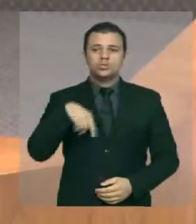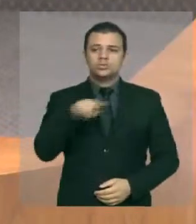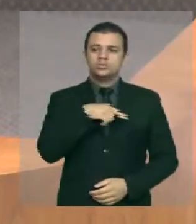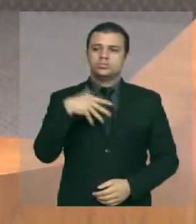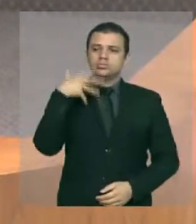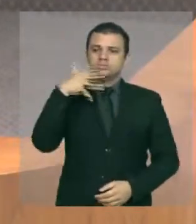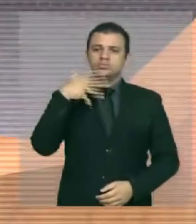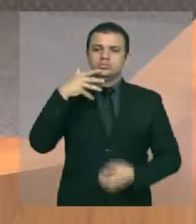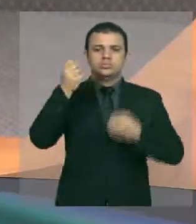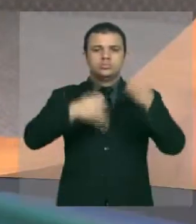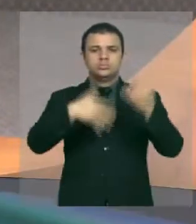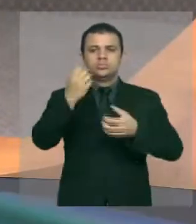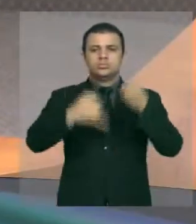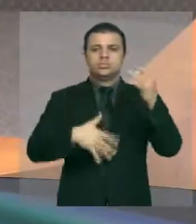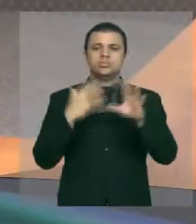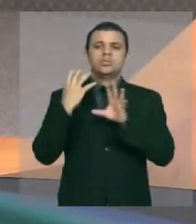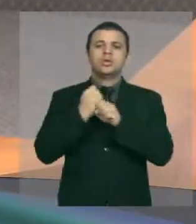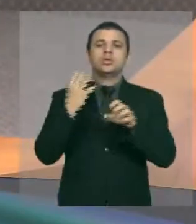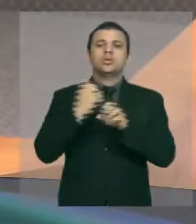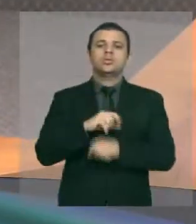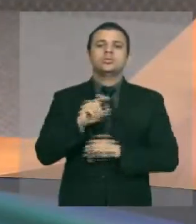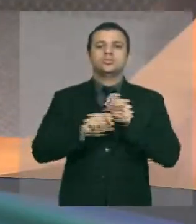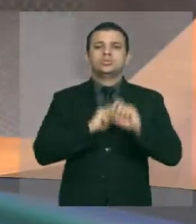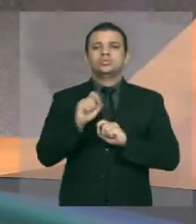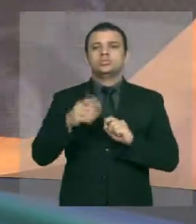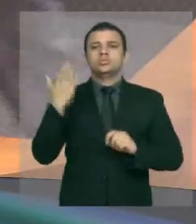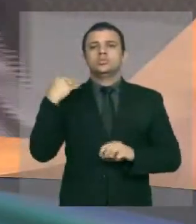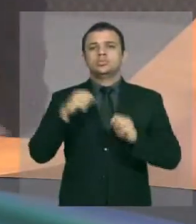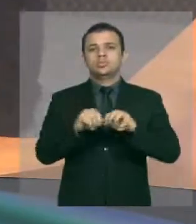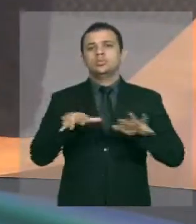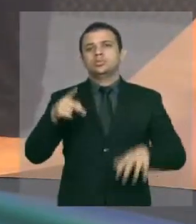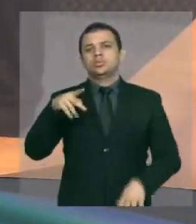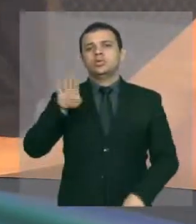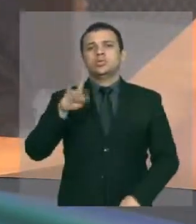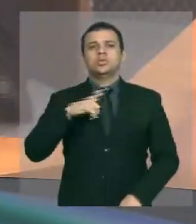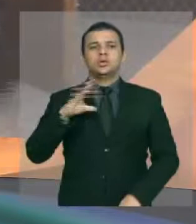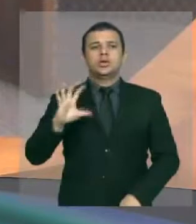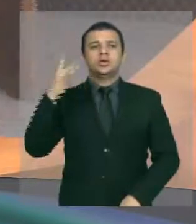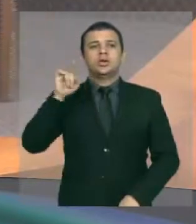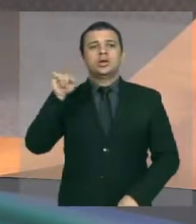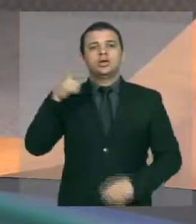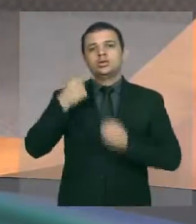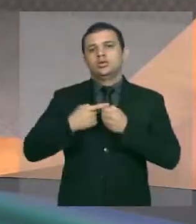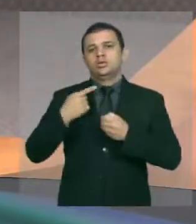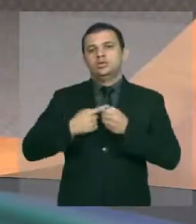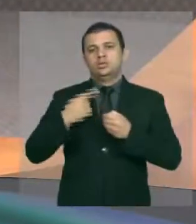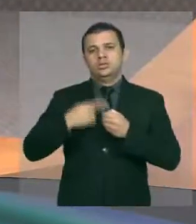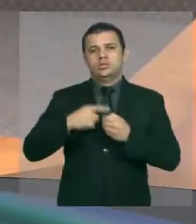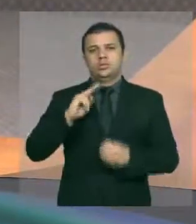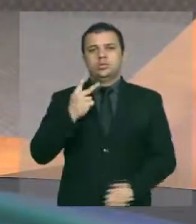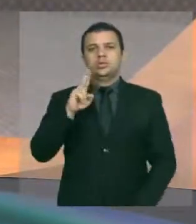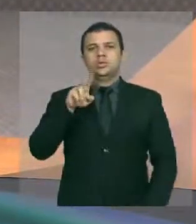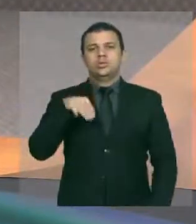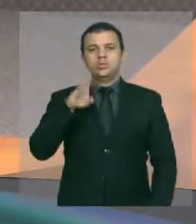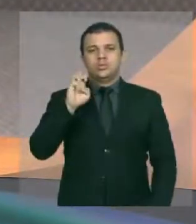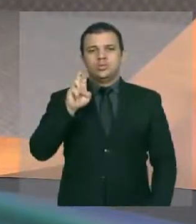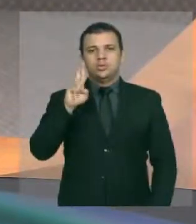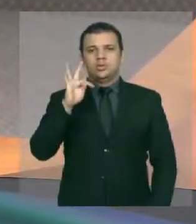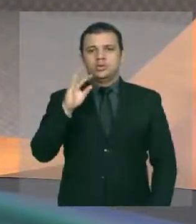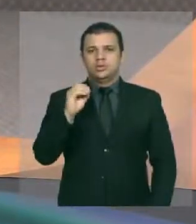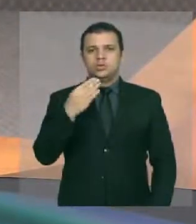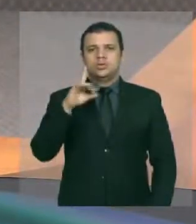fazer uma prestação de contas também de uma audiência pública que nós tivemos em um Bear de Campos mas por conta realmente de cloro não foi possível